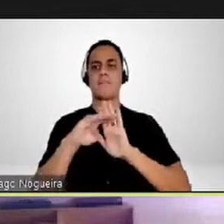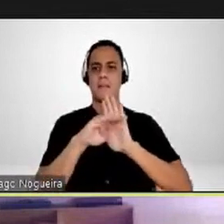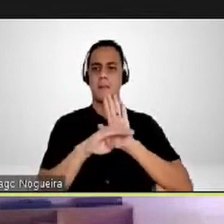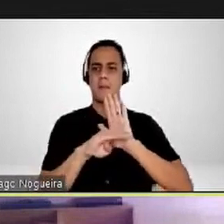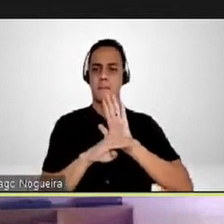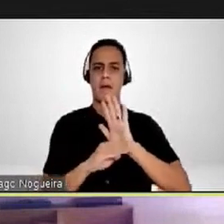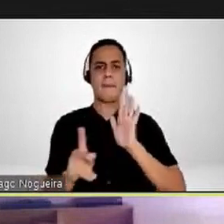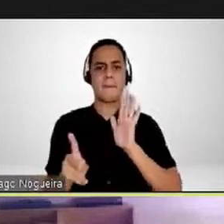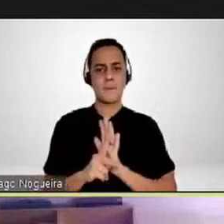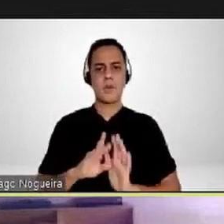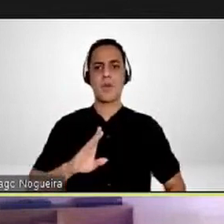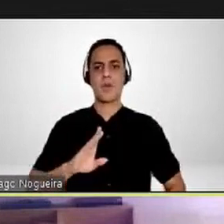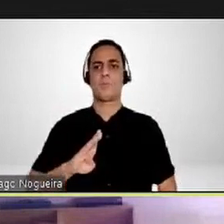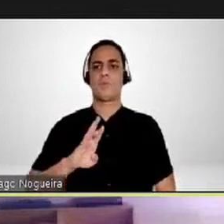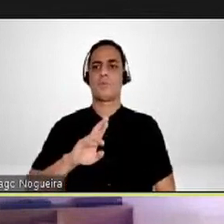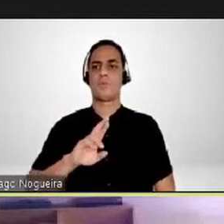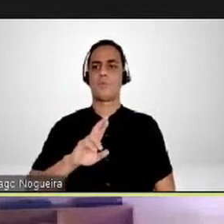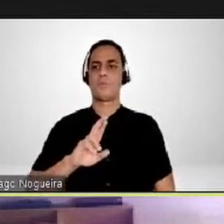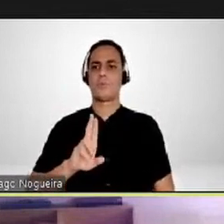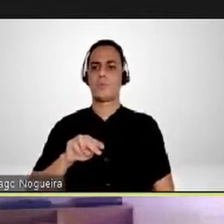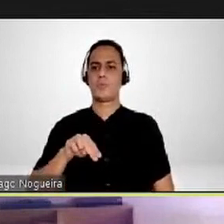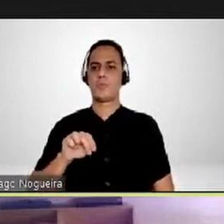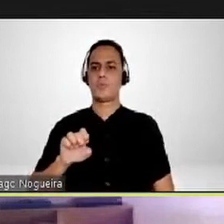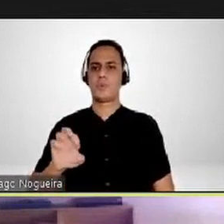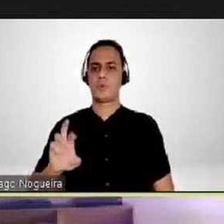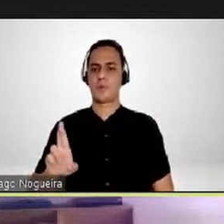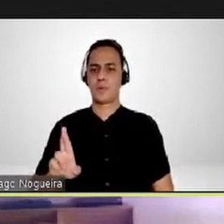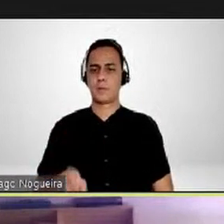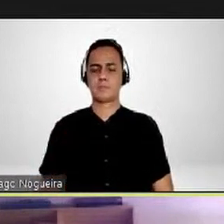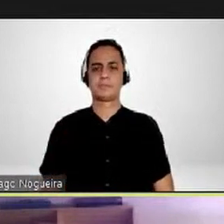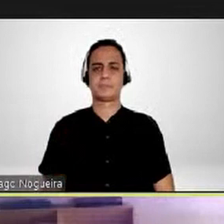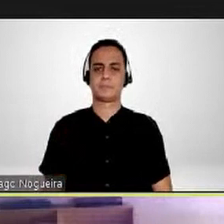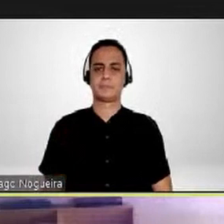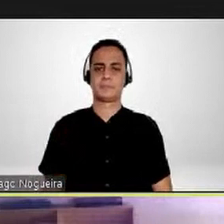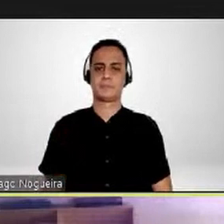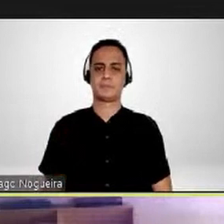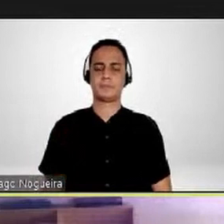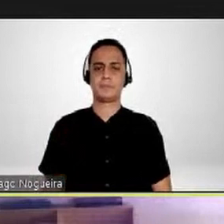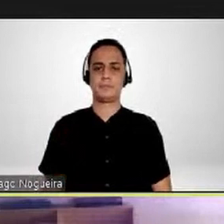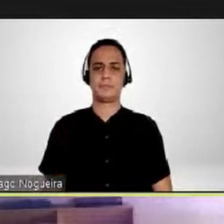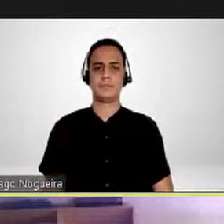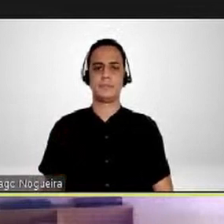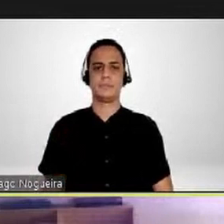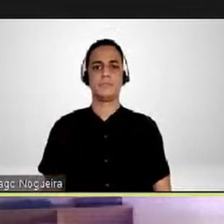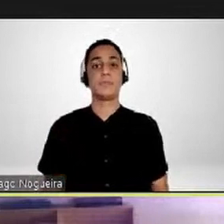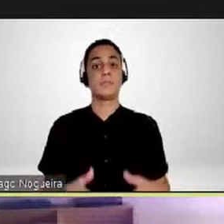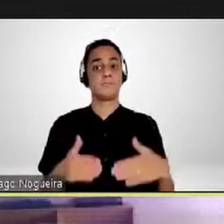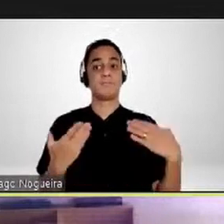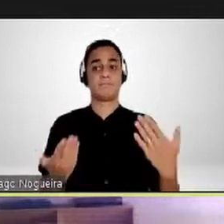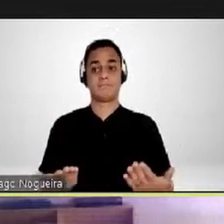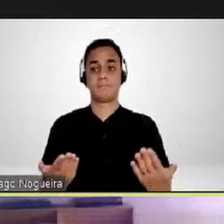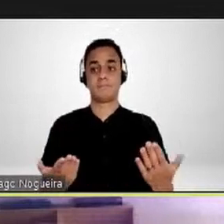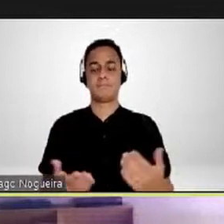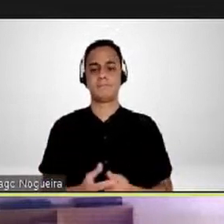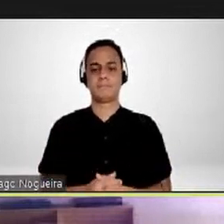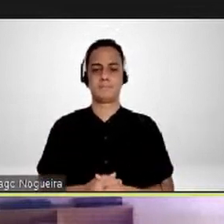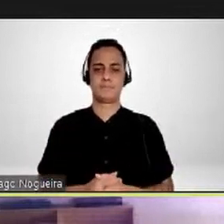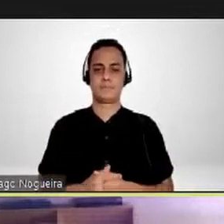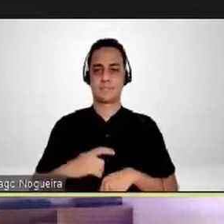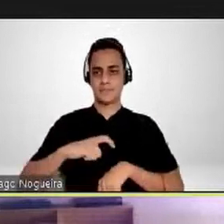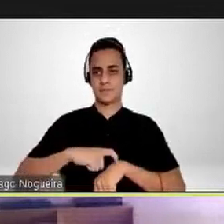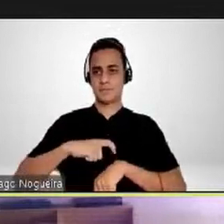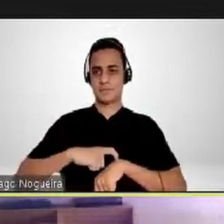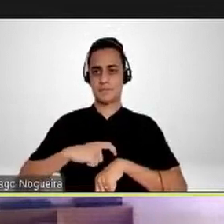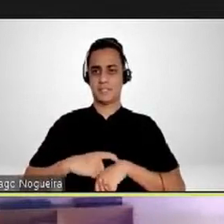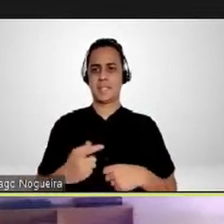muito contemporânea. Pode passar, por favor. Então, nesse momento,